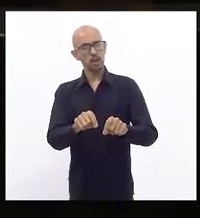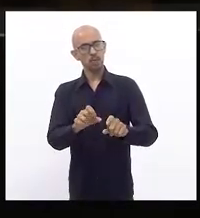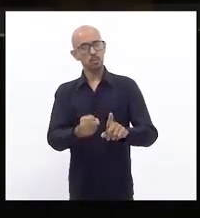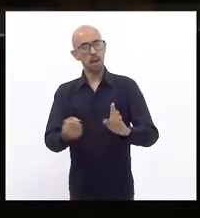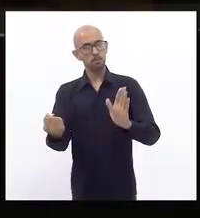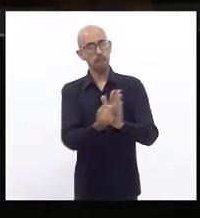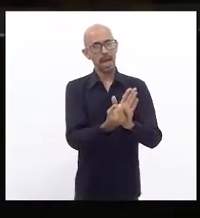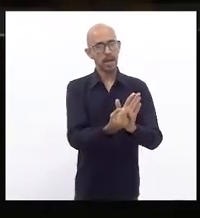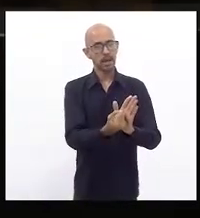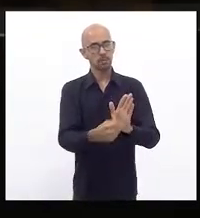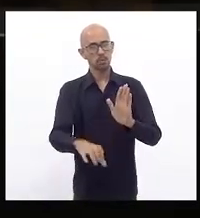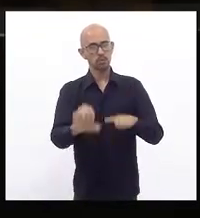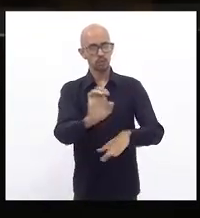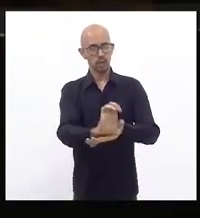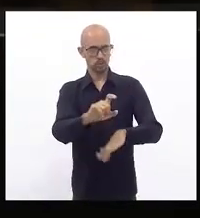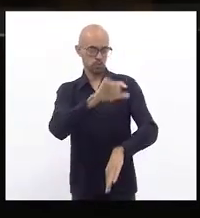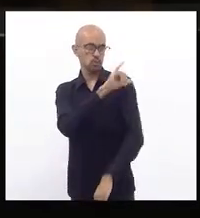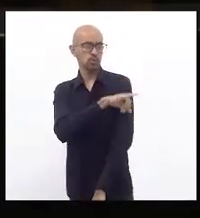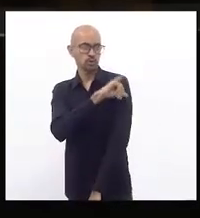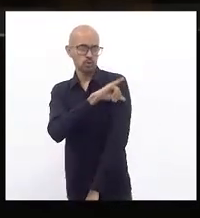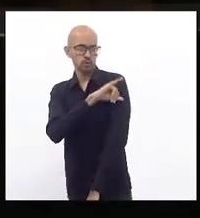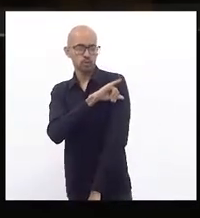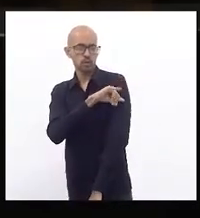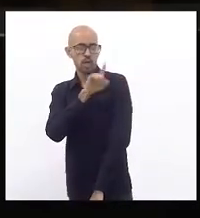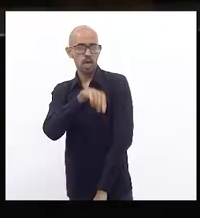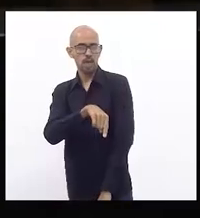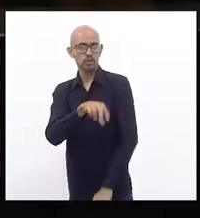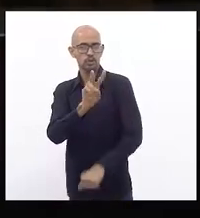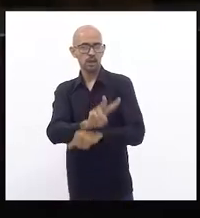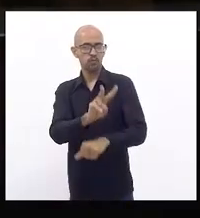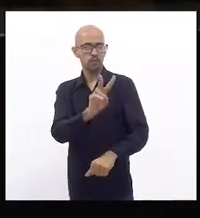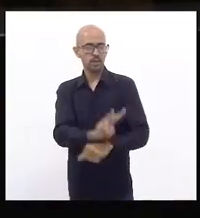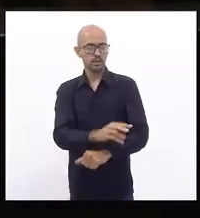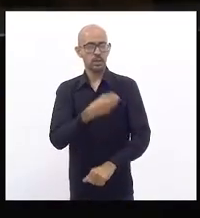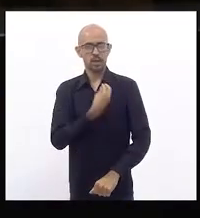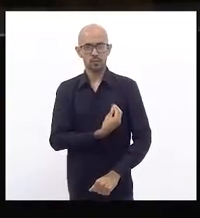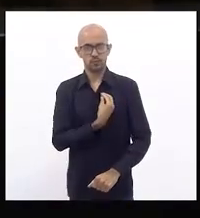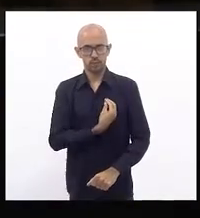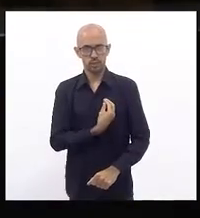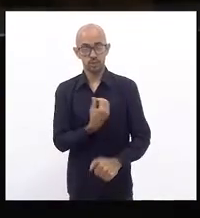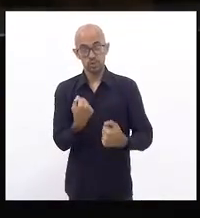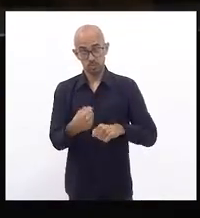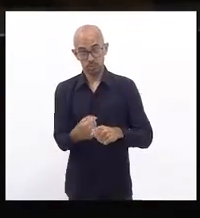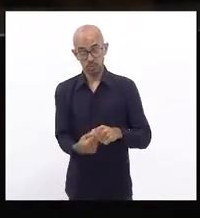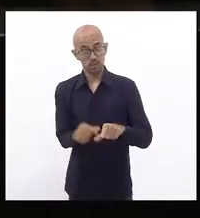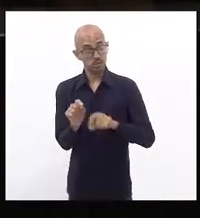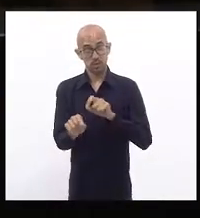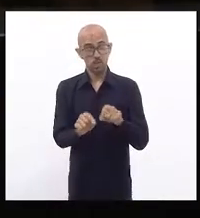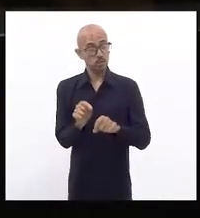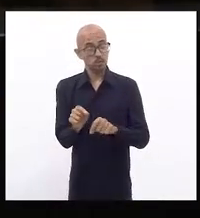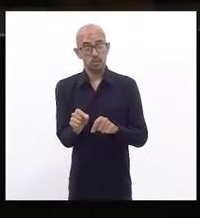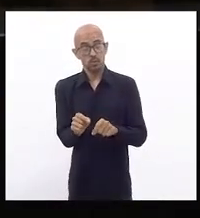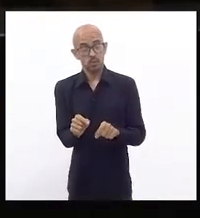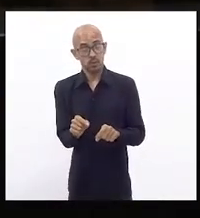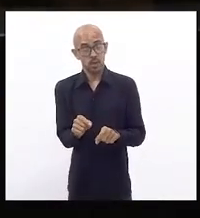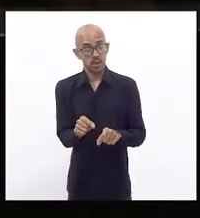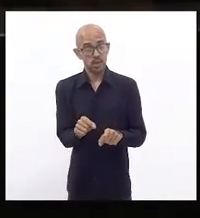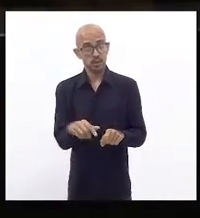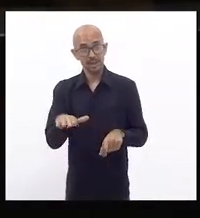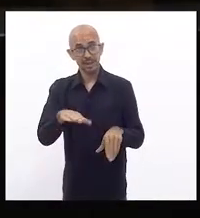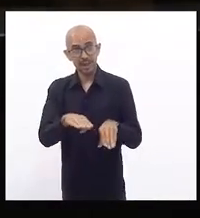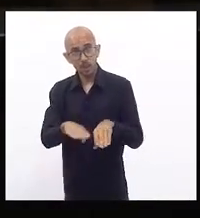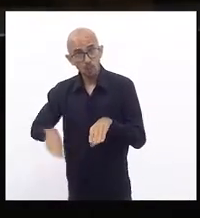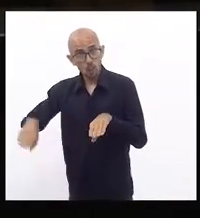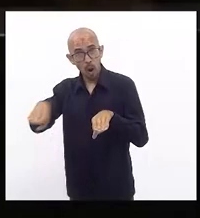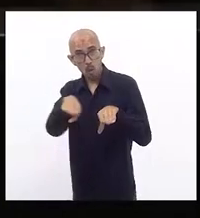é garantia de defesa da vida. A gente precisa estabelecer a universalidade do saneamento. A